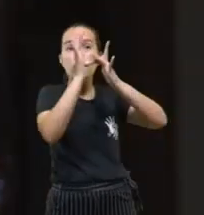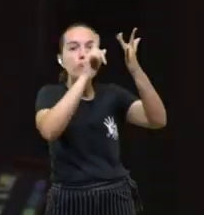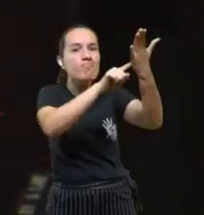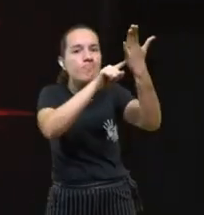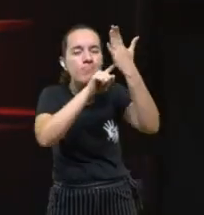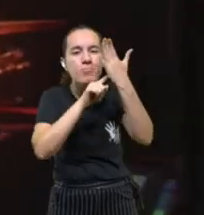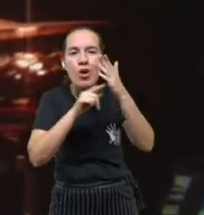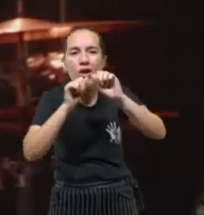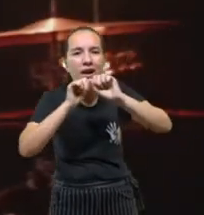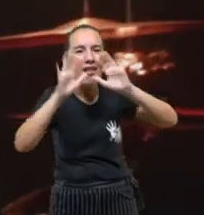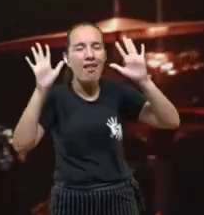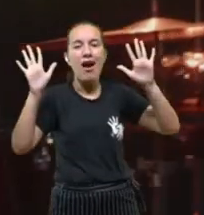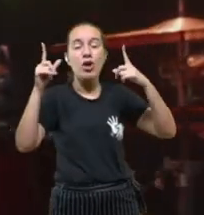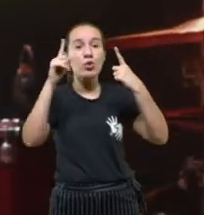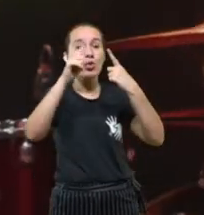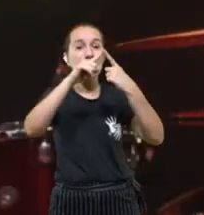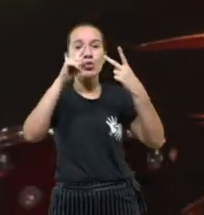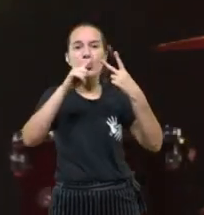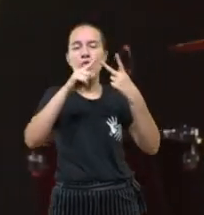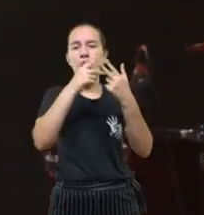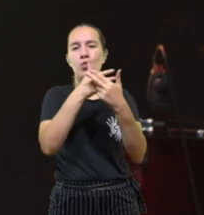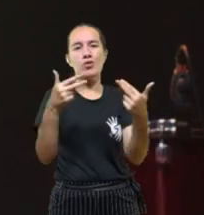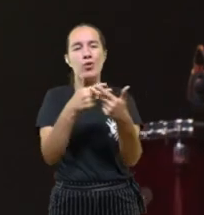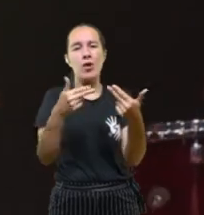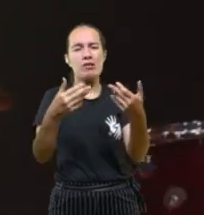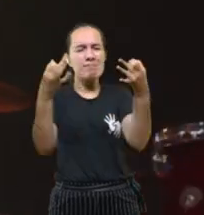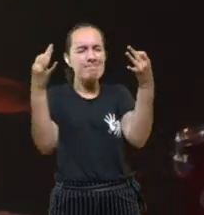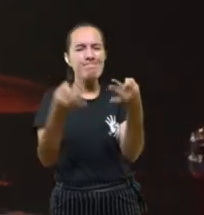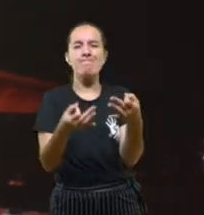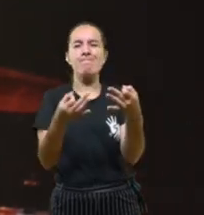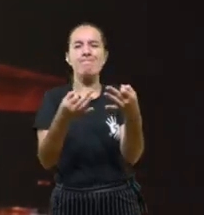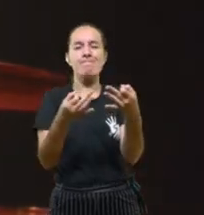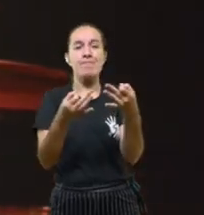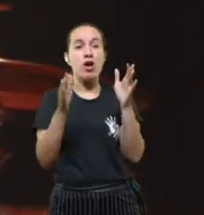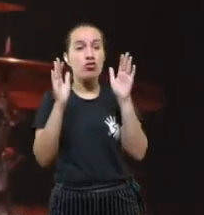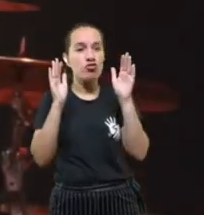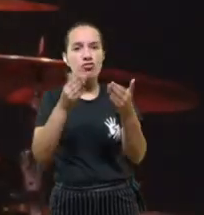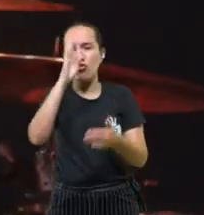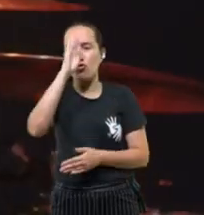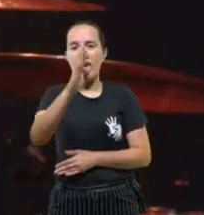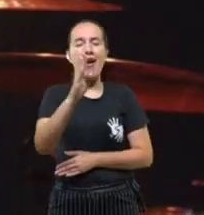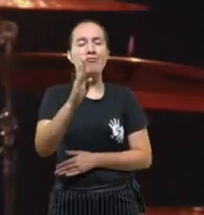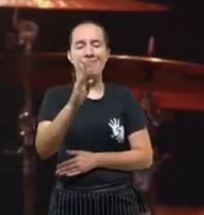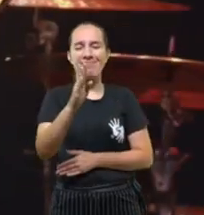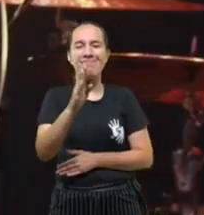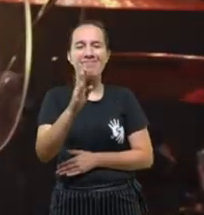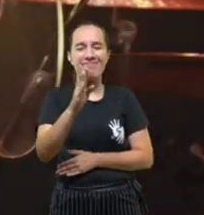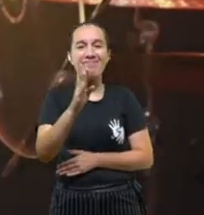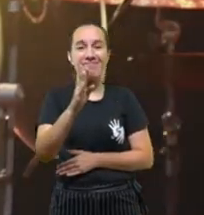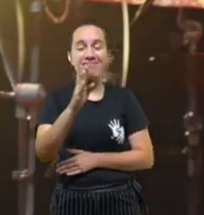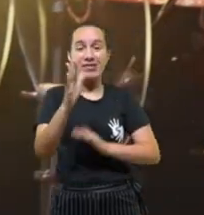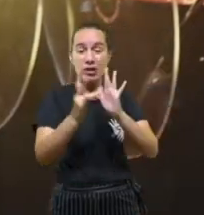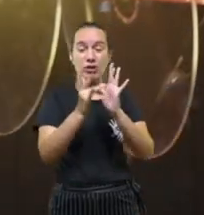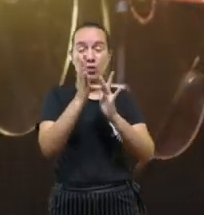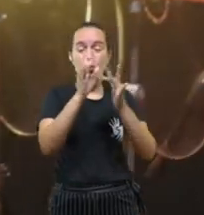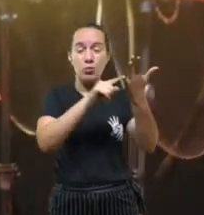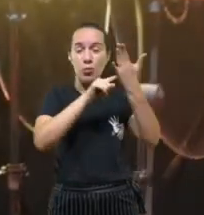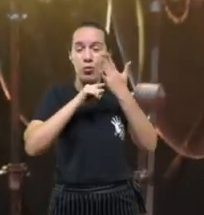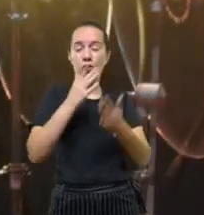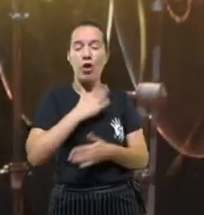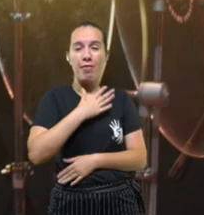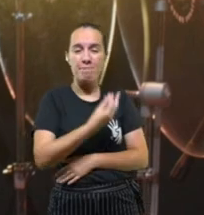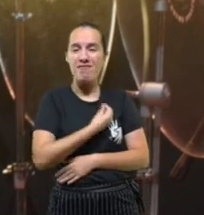mostrou 2 coisas bem específicas, bem pessoais, na minha